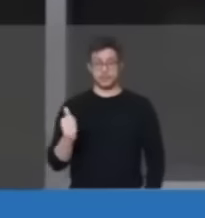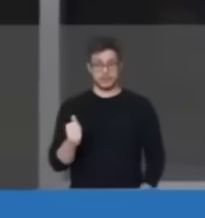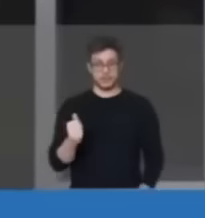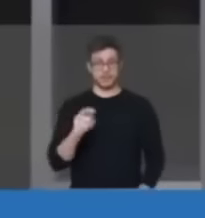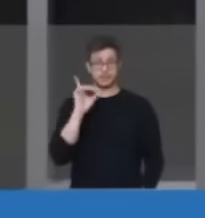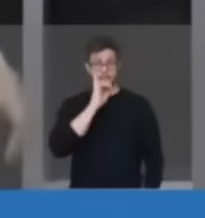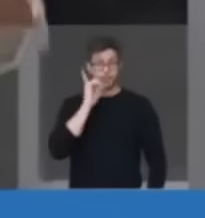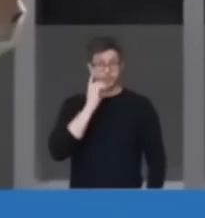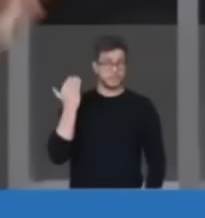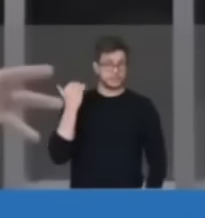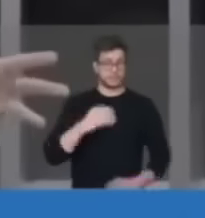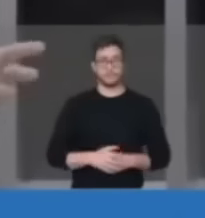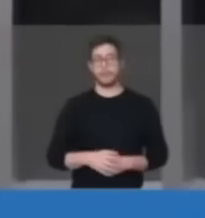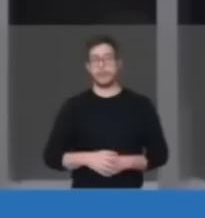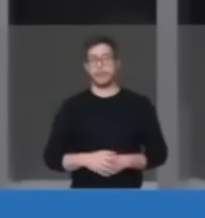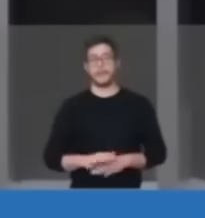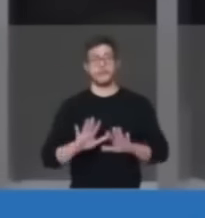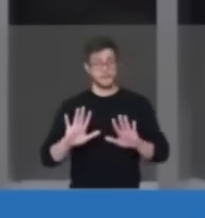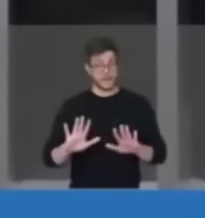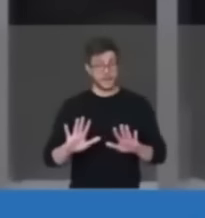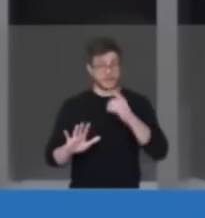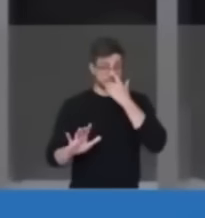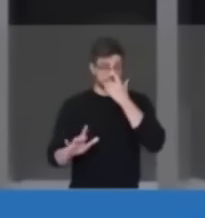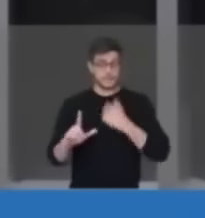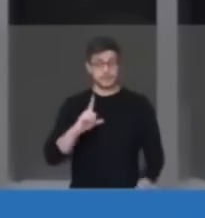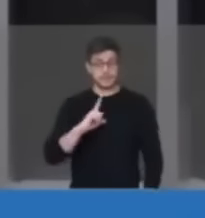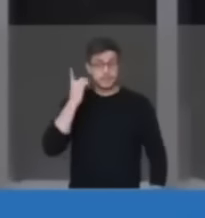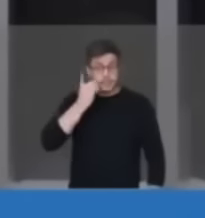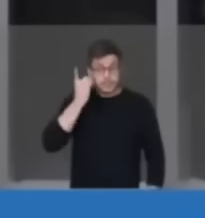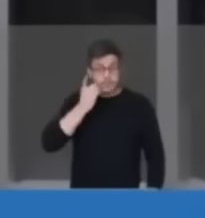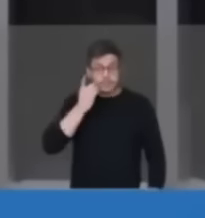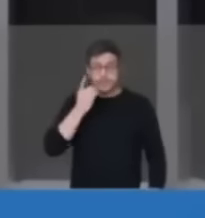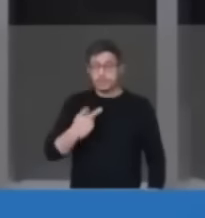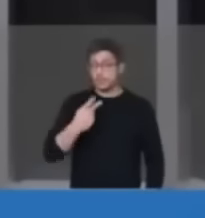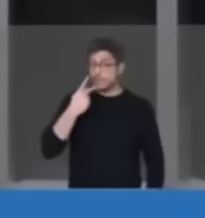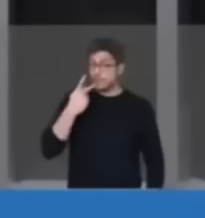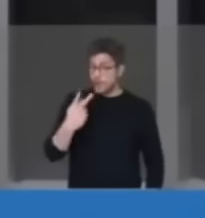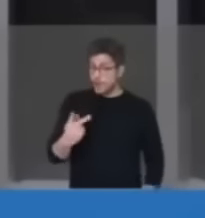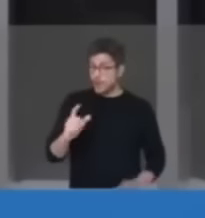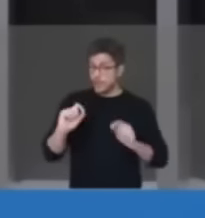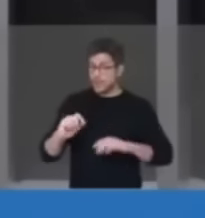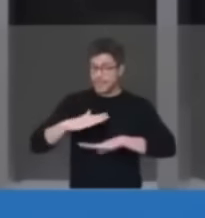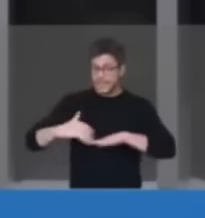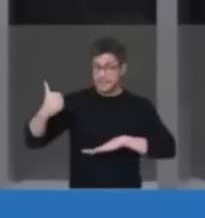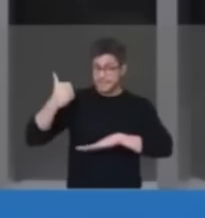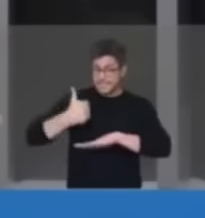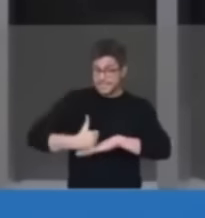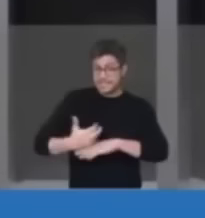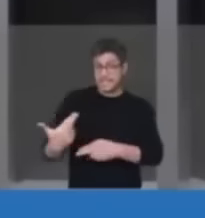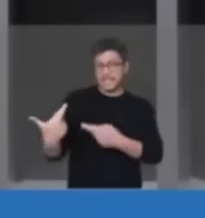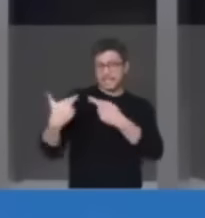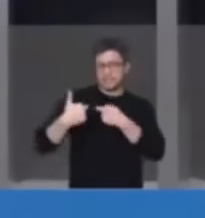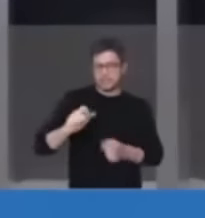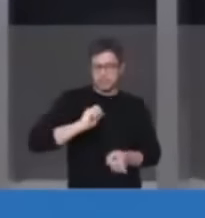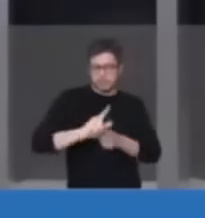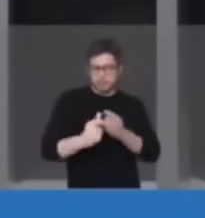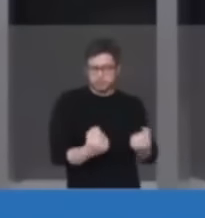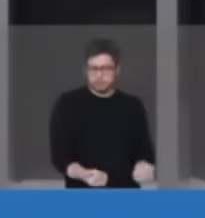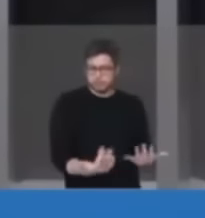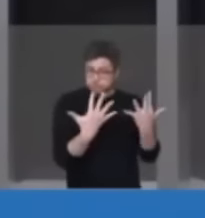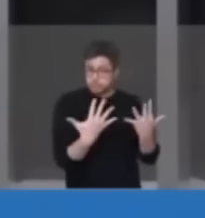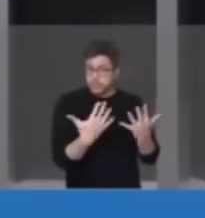um que fala das queimadas e acusa o MST acusar o MST de incendiar áreas produtivas isso